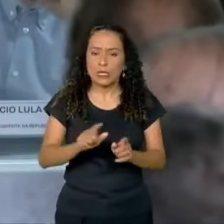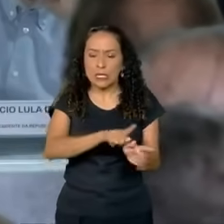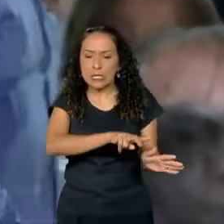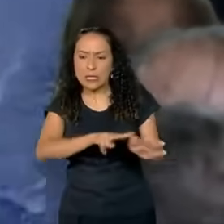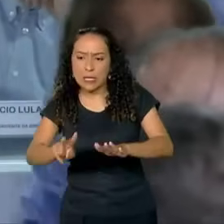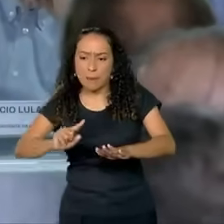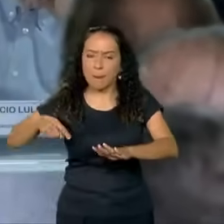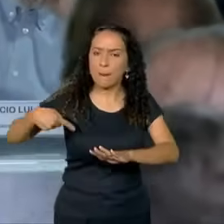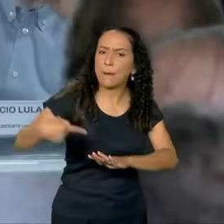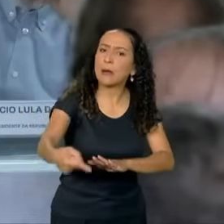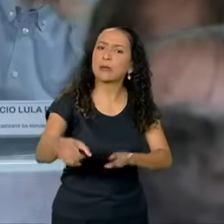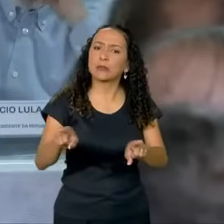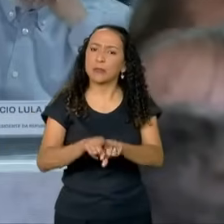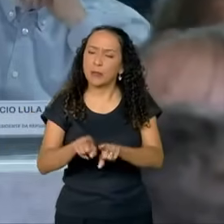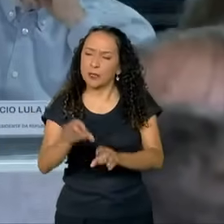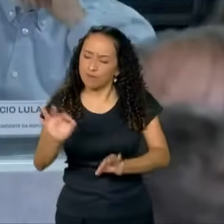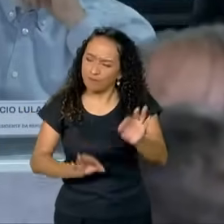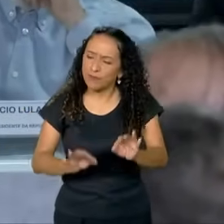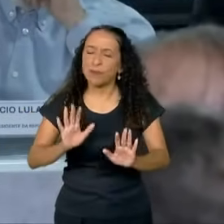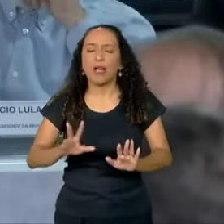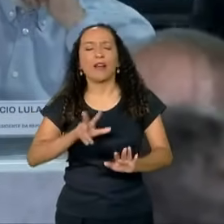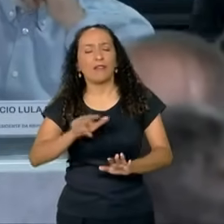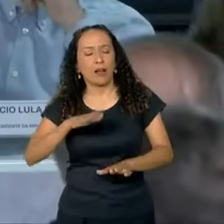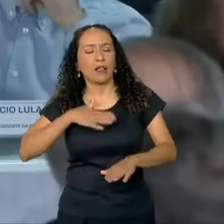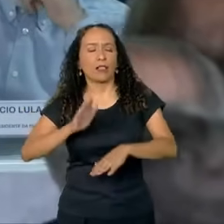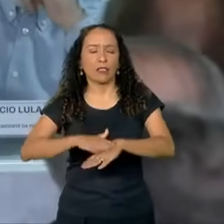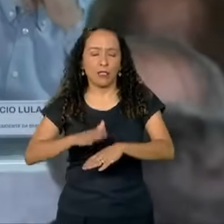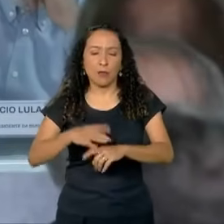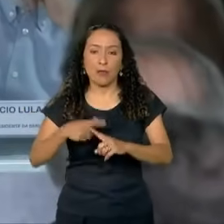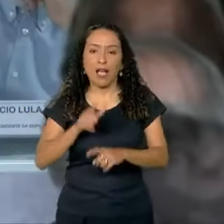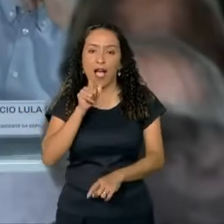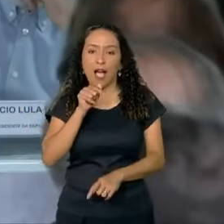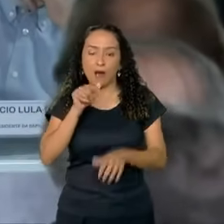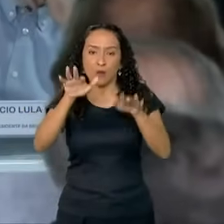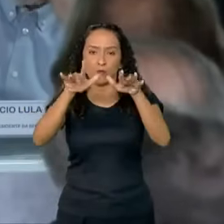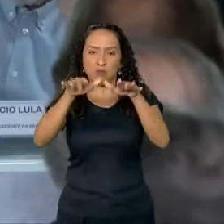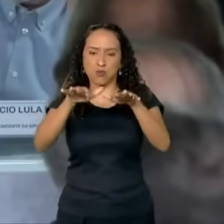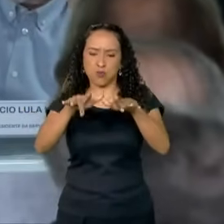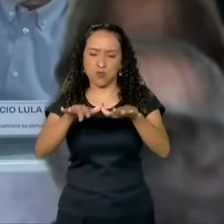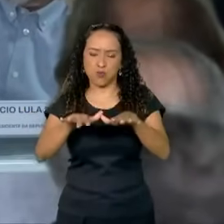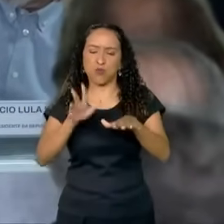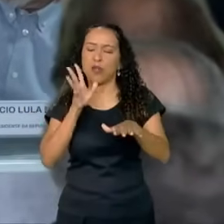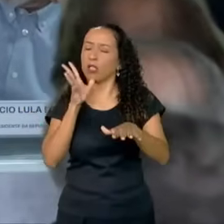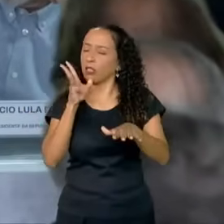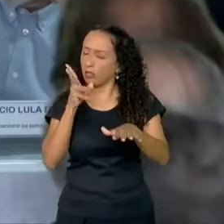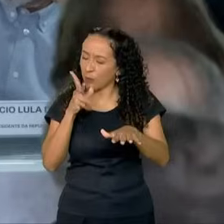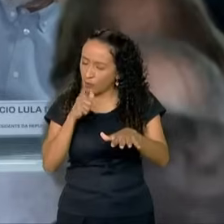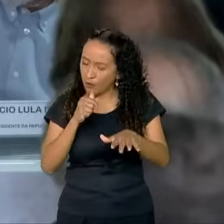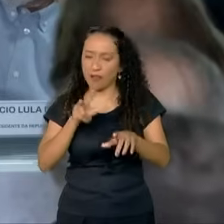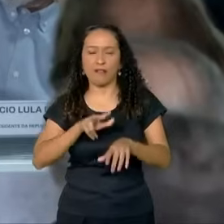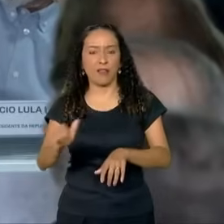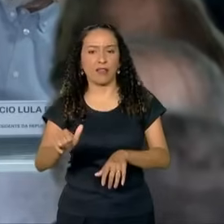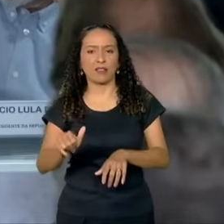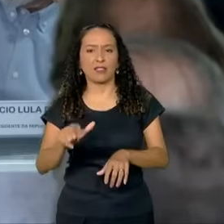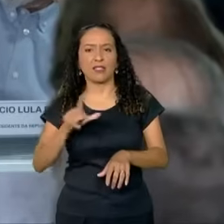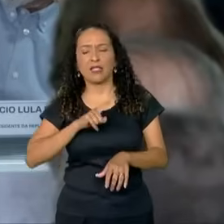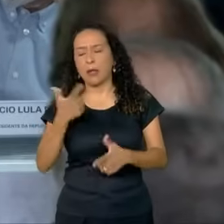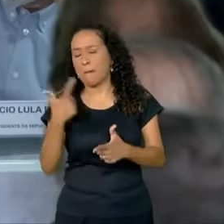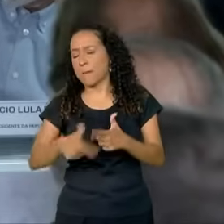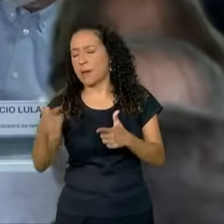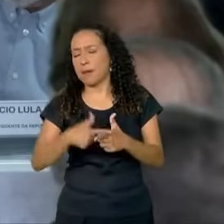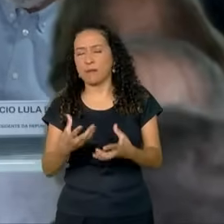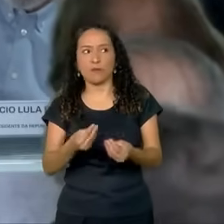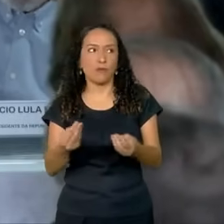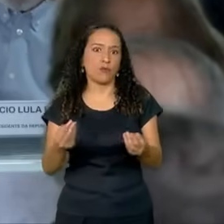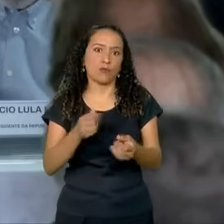semanas seguintes, mas vai levar tempo ainda, porque a água vai demorar a baixar aqui, né, e isso vai continuar trazendo muitos transtornos, porque naturalmente da região